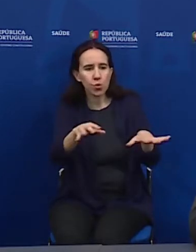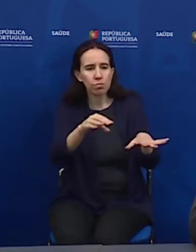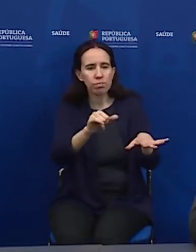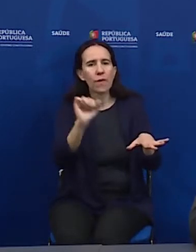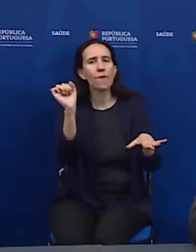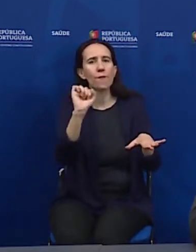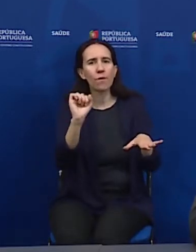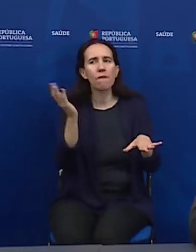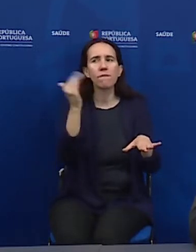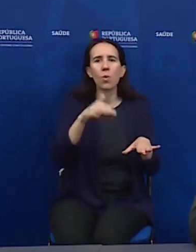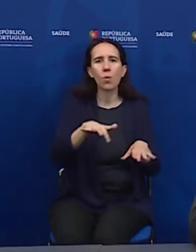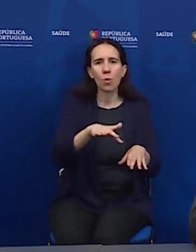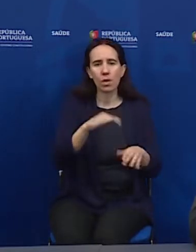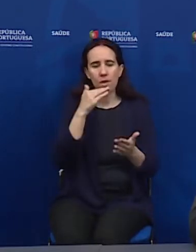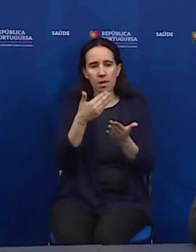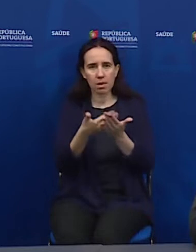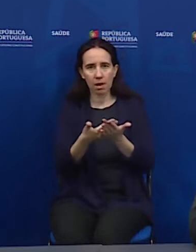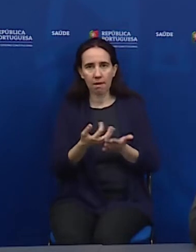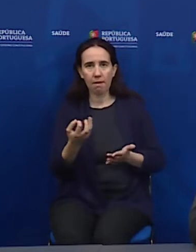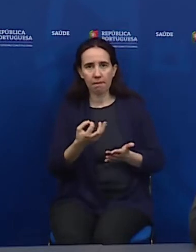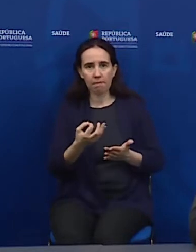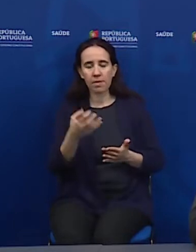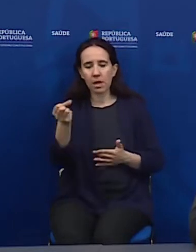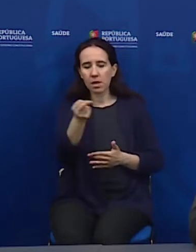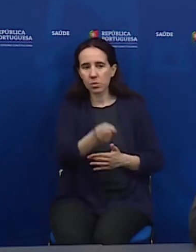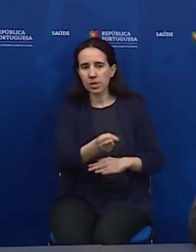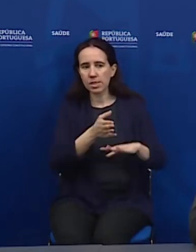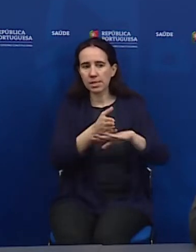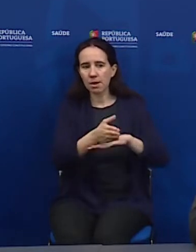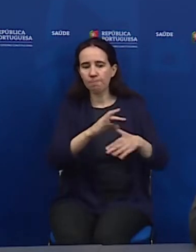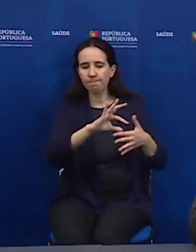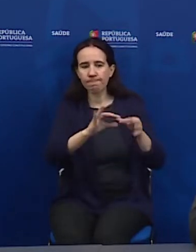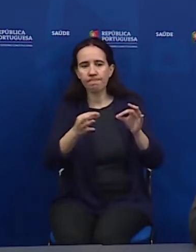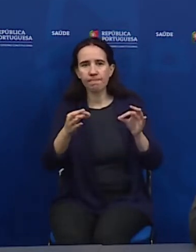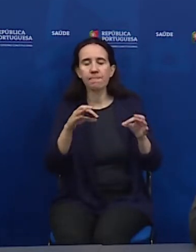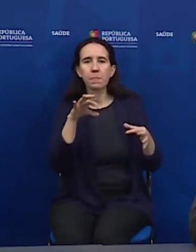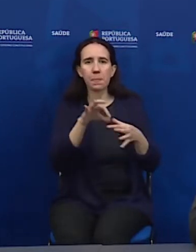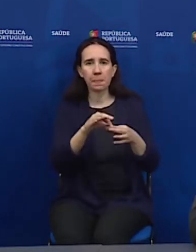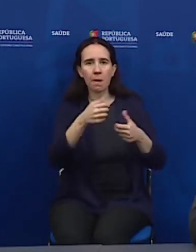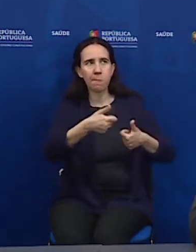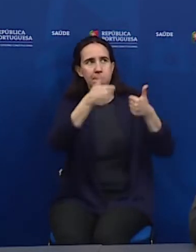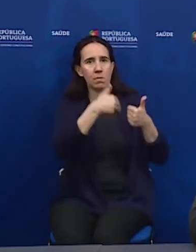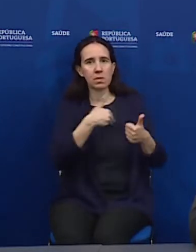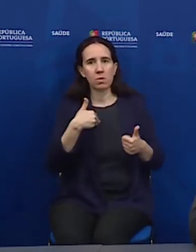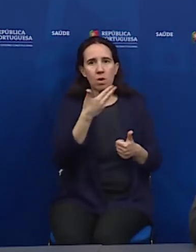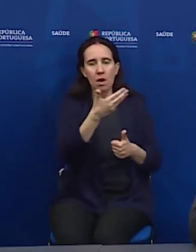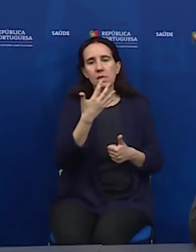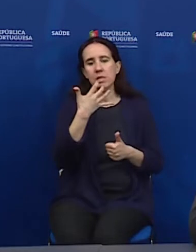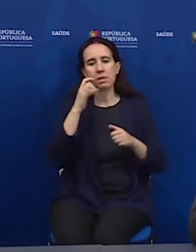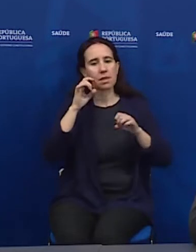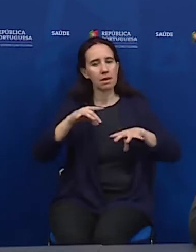emergiu e de onde é que veio, e que permite atuações subsequentes em termos de autoridade de saúde, em termos de